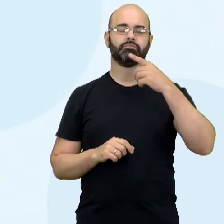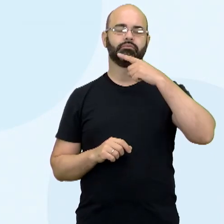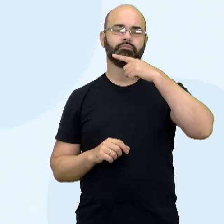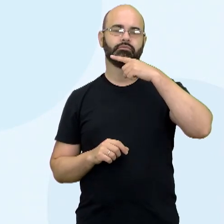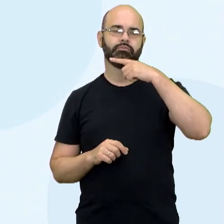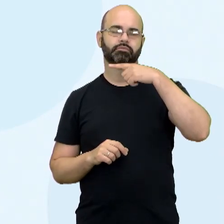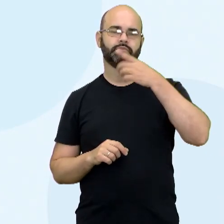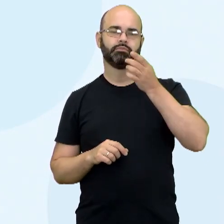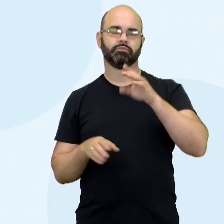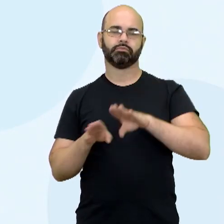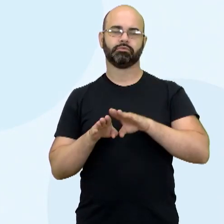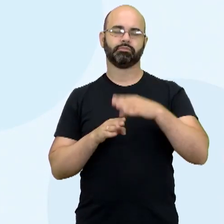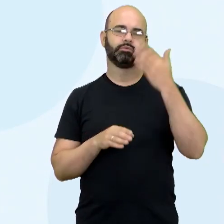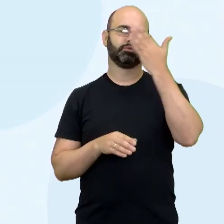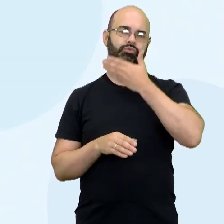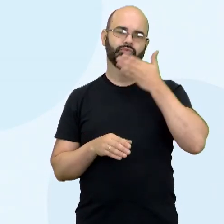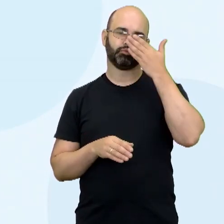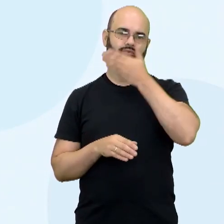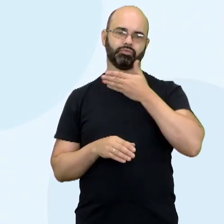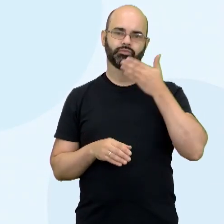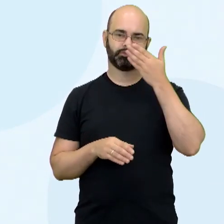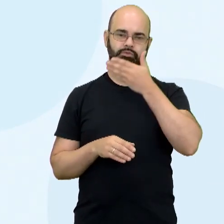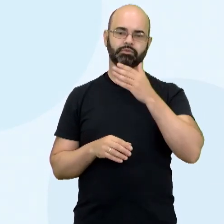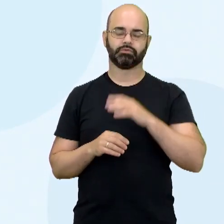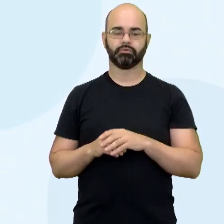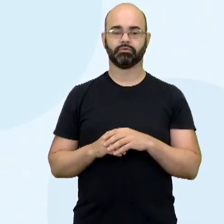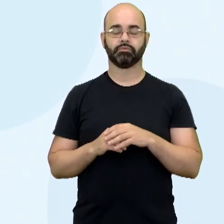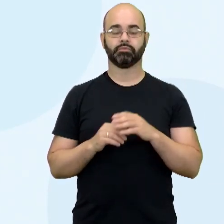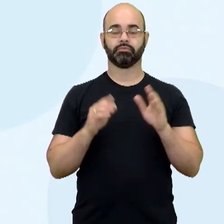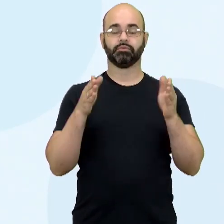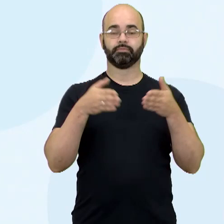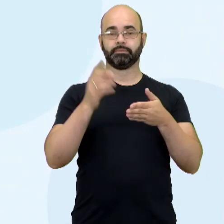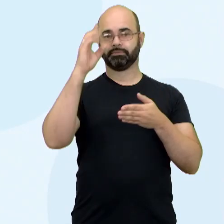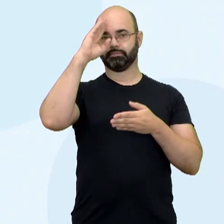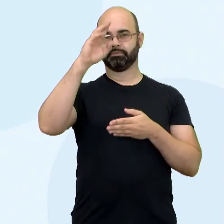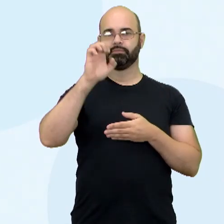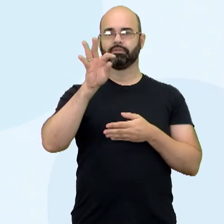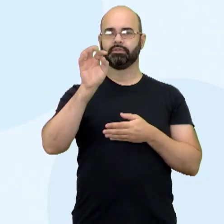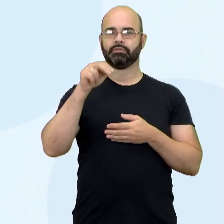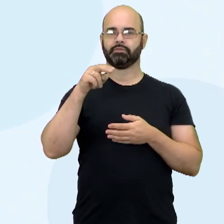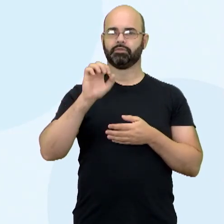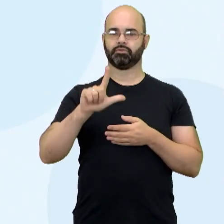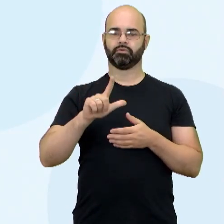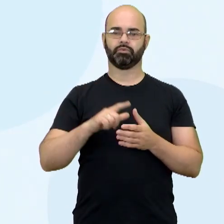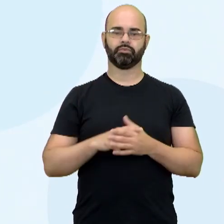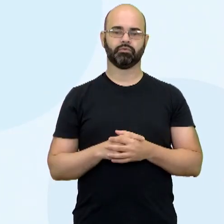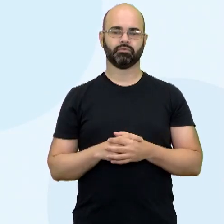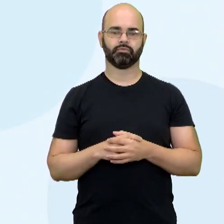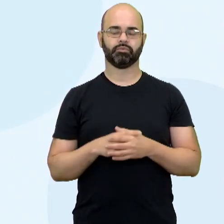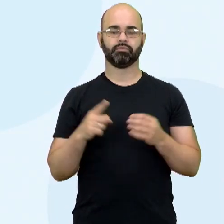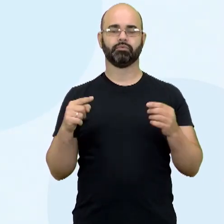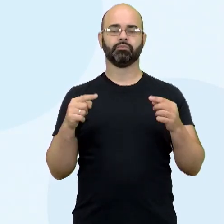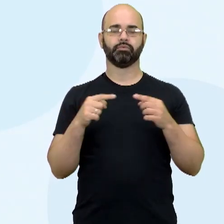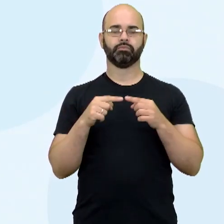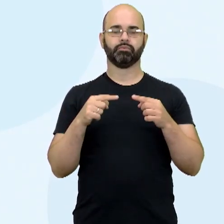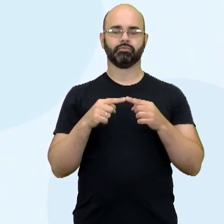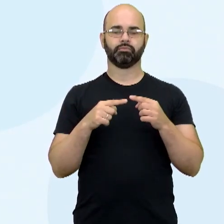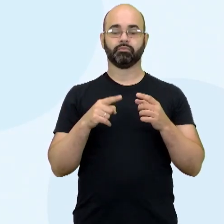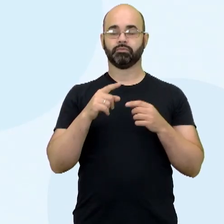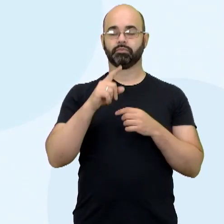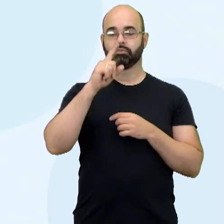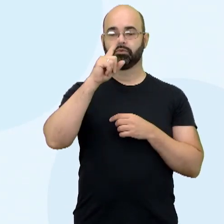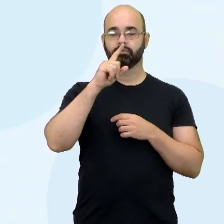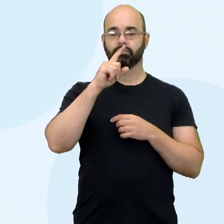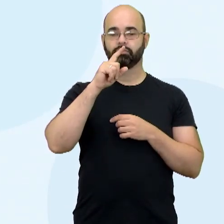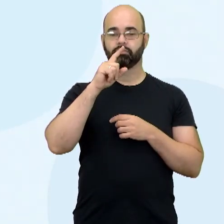fala sucro energético aí, detalhamos principalmente a questão do etanol, né? O adequado verde claro com limitações e o